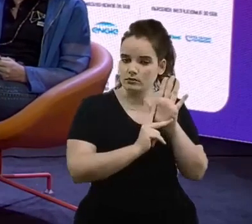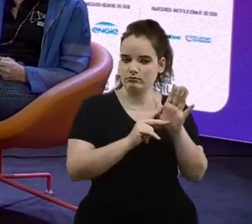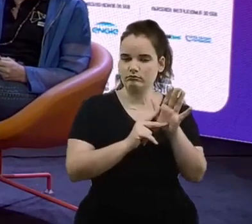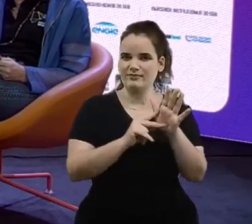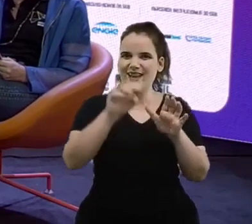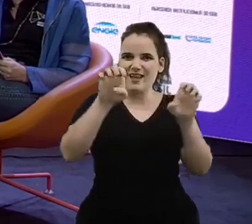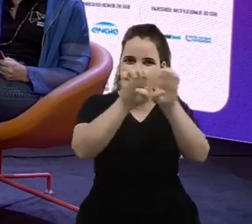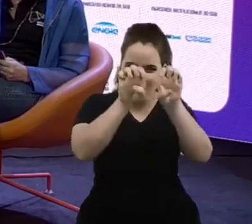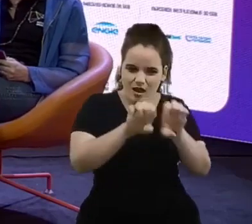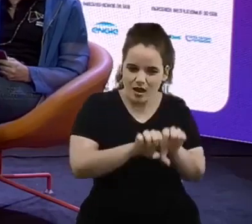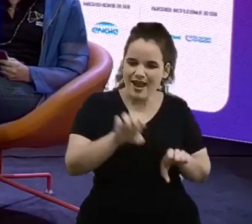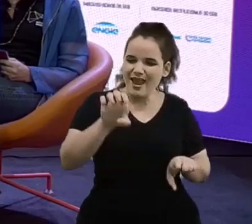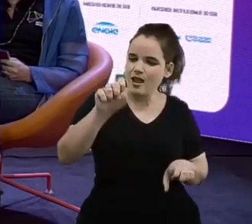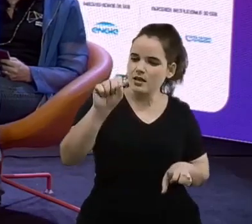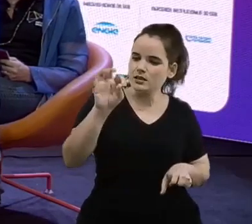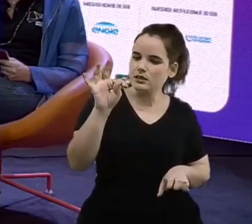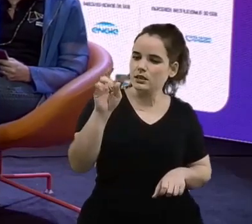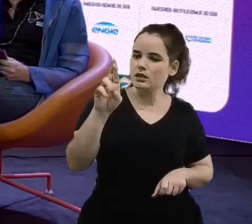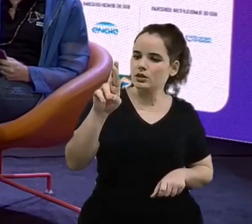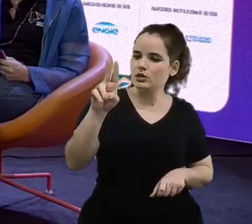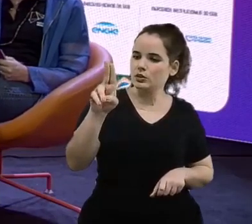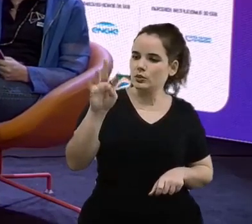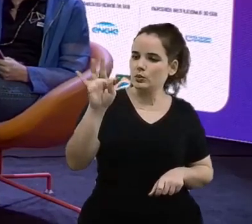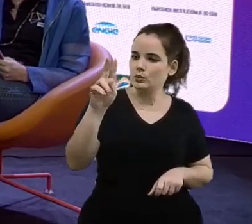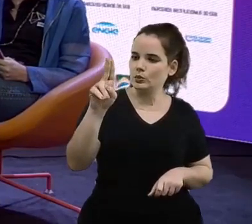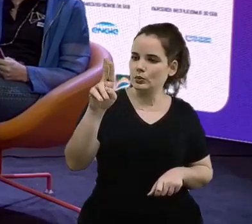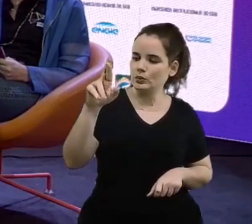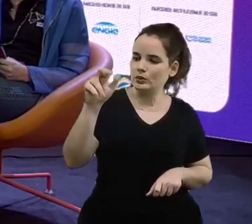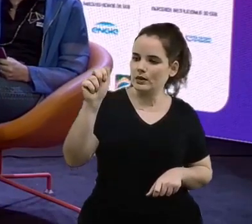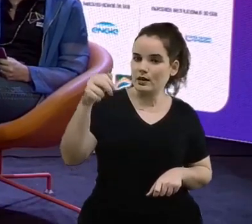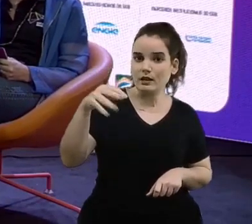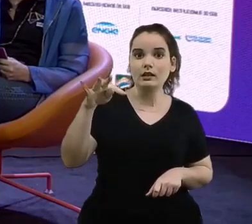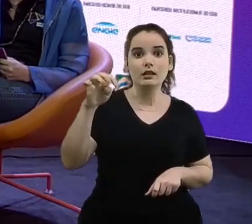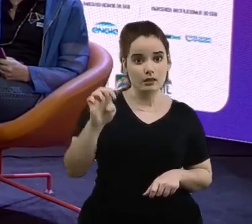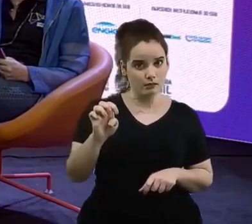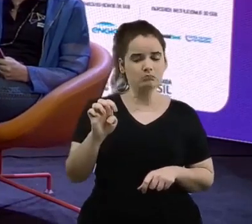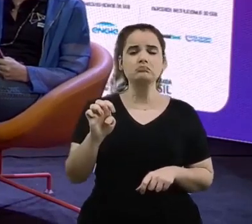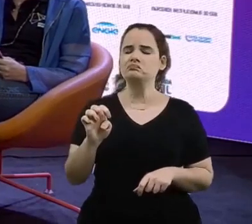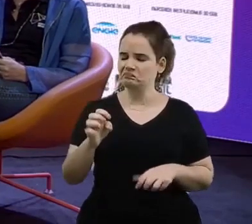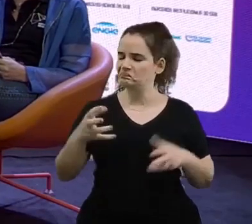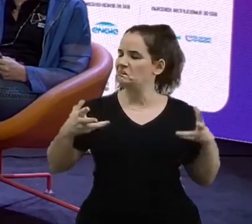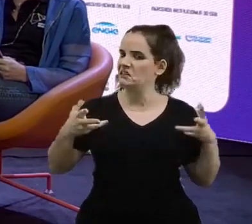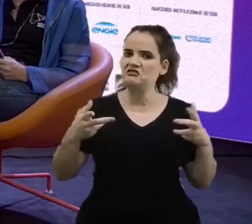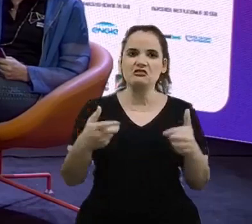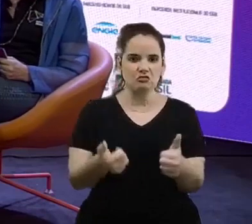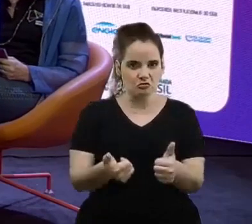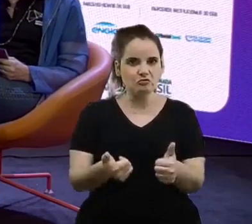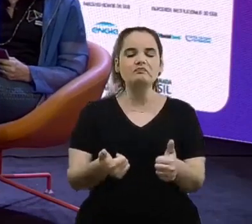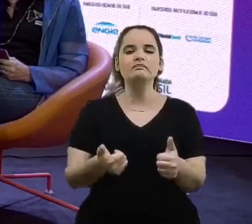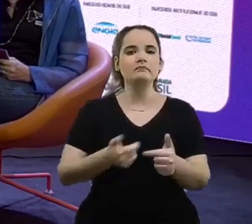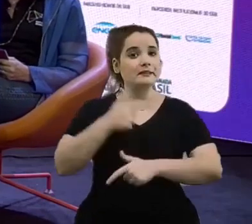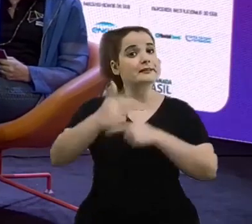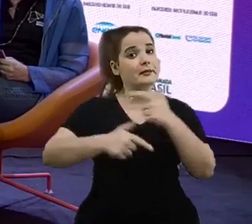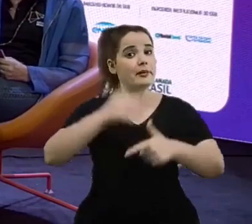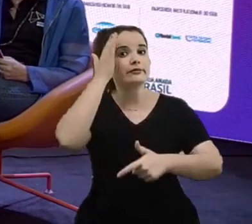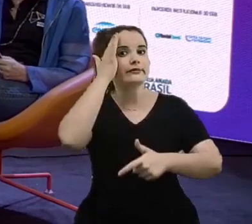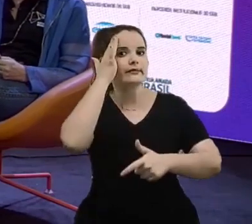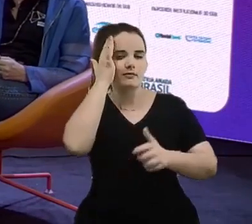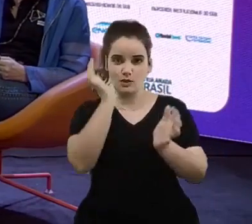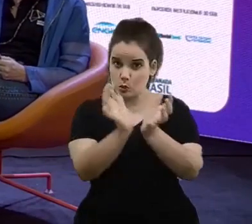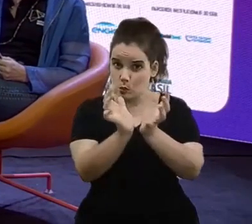valioso a gente ver que todo esse aprendizado, a metodologia, esse trabalho em time, mesmo que digitalmente, trouxe vocês